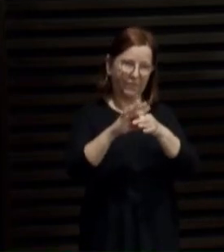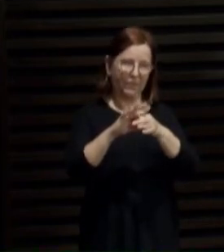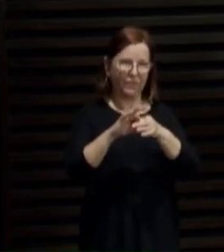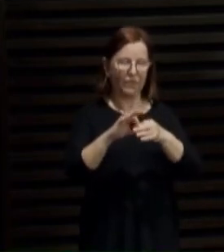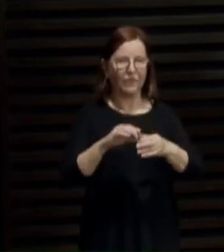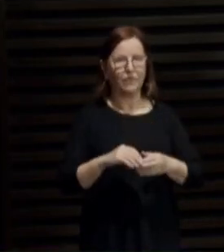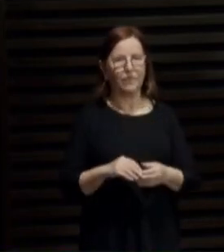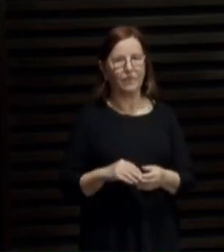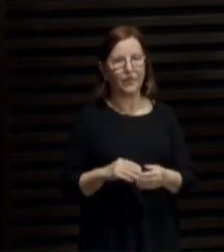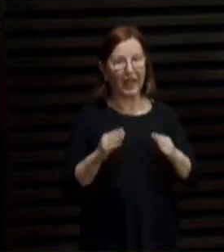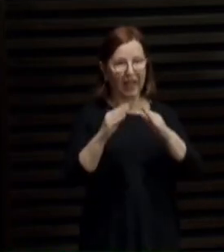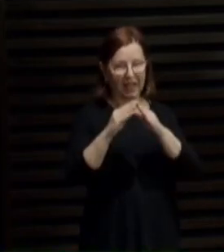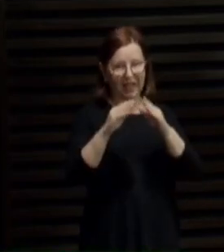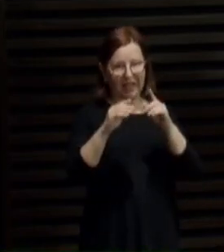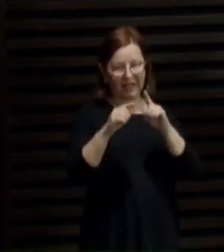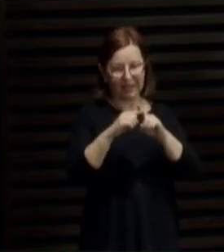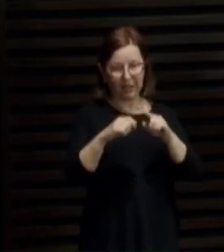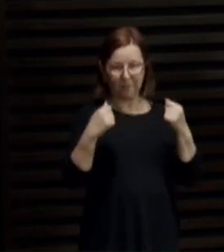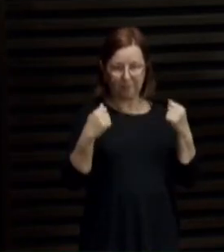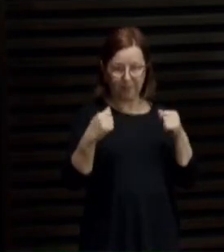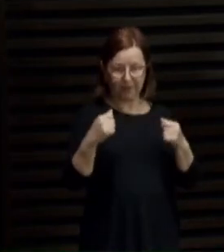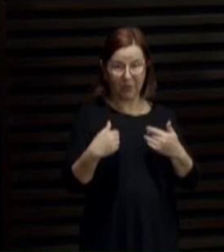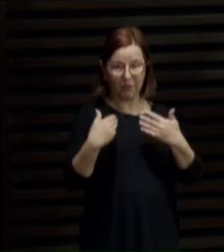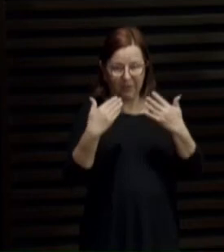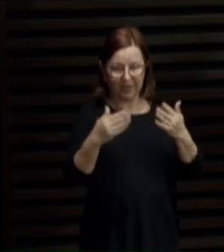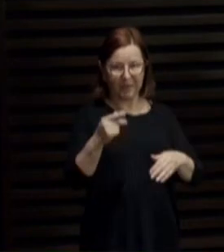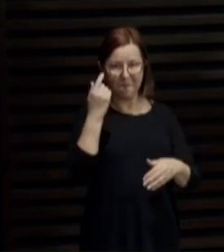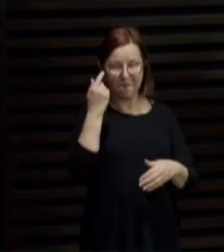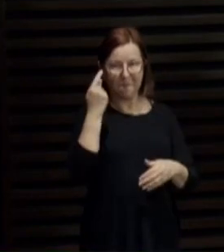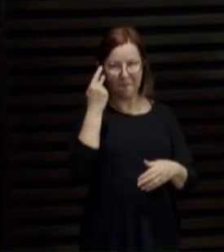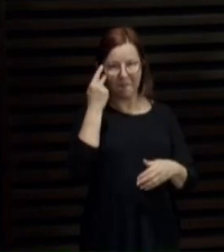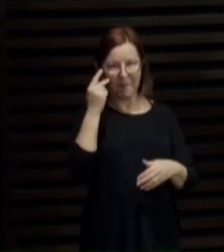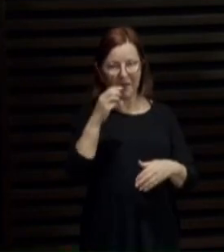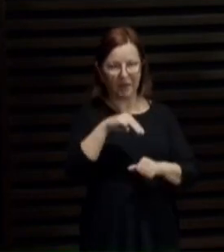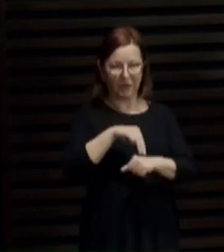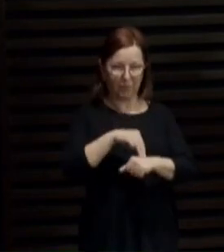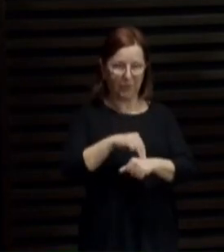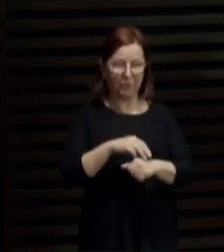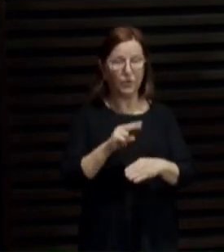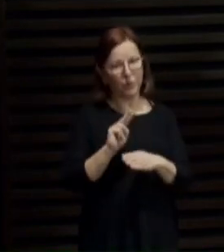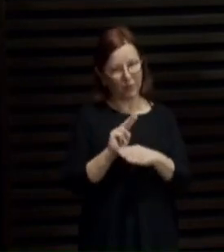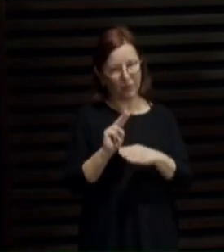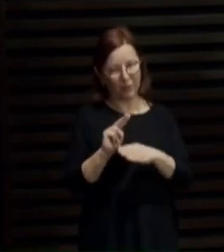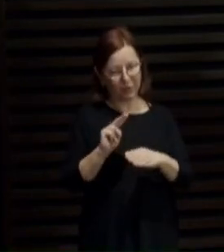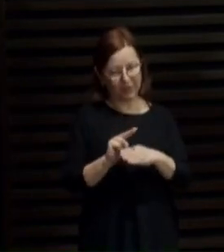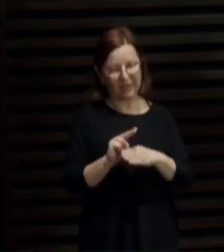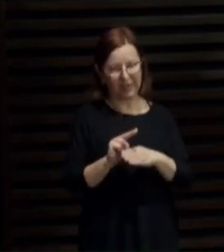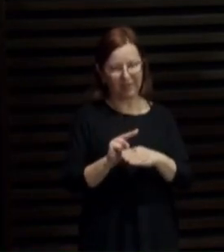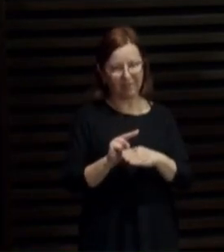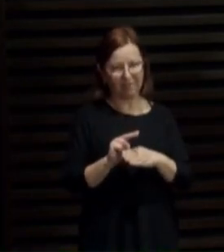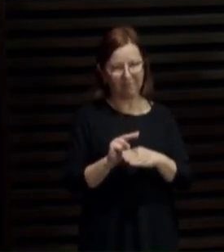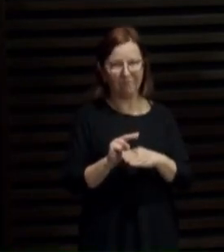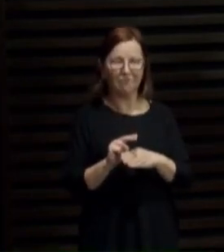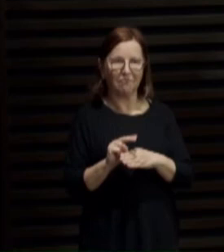deve oferecer aos seus membros certos cuidados que estarão definidos nas Escrituras